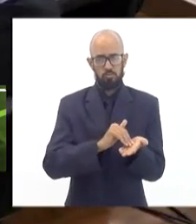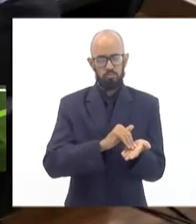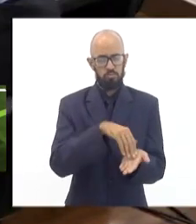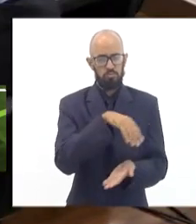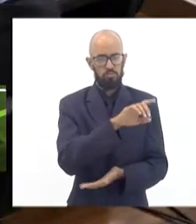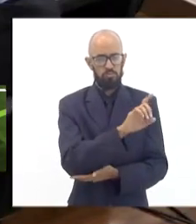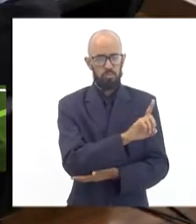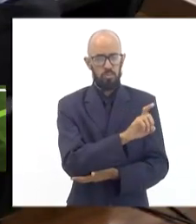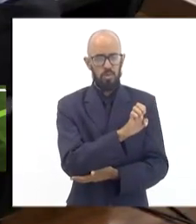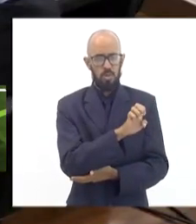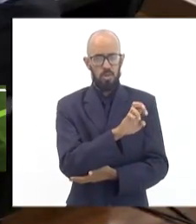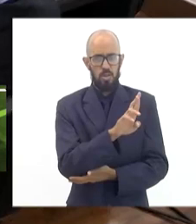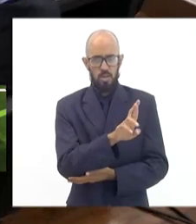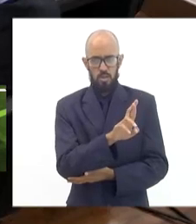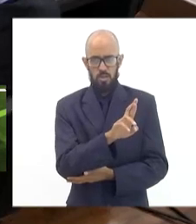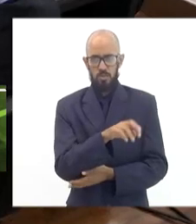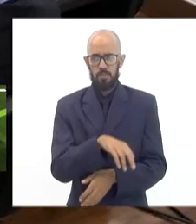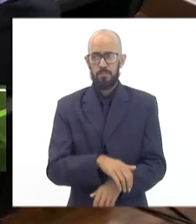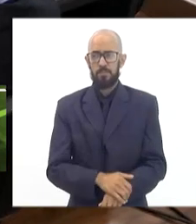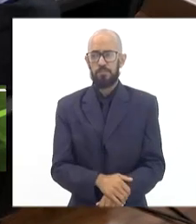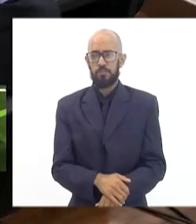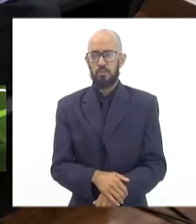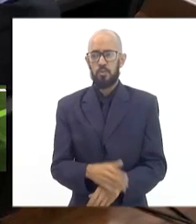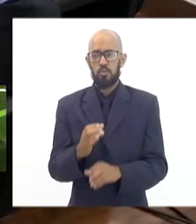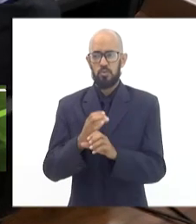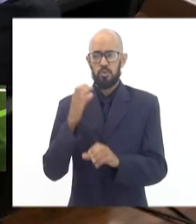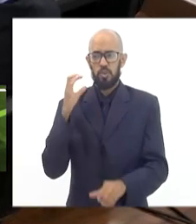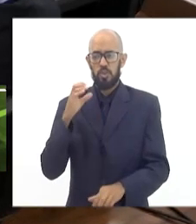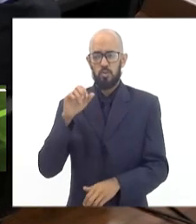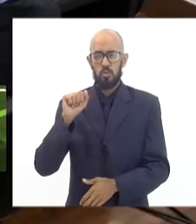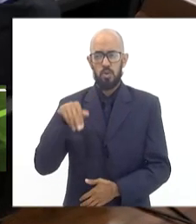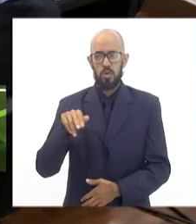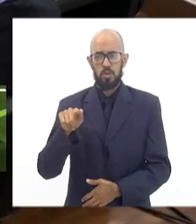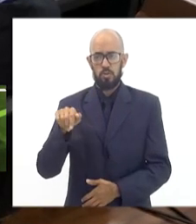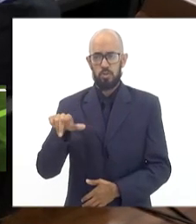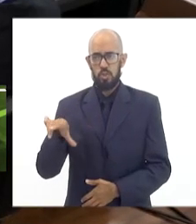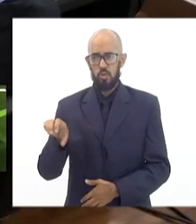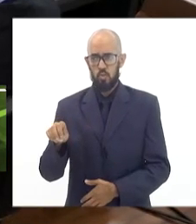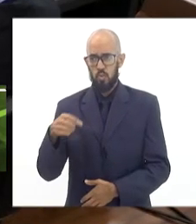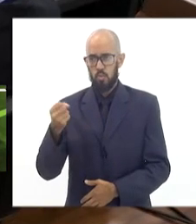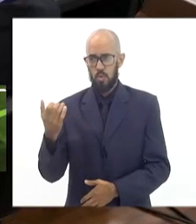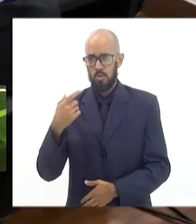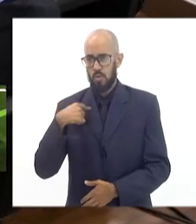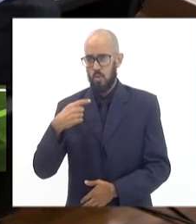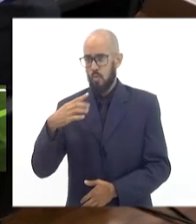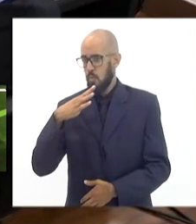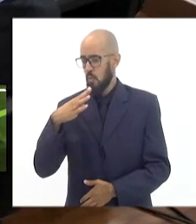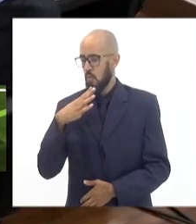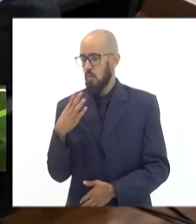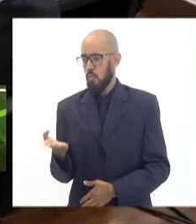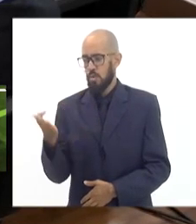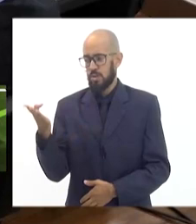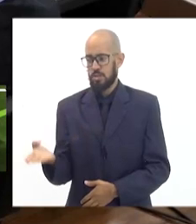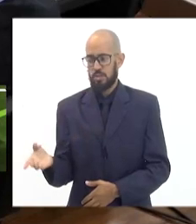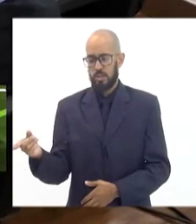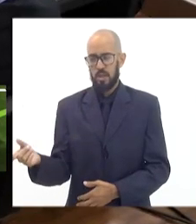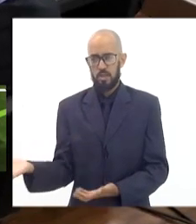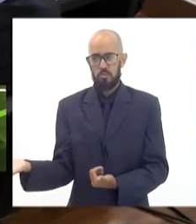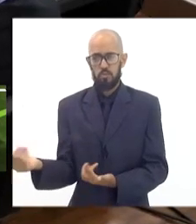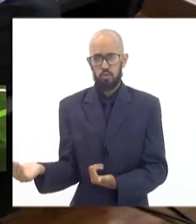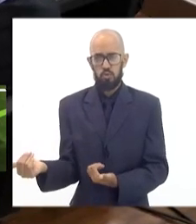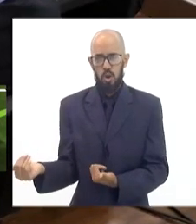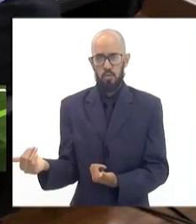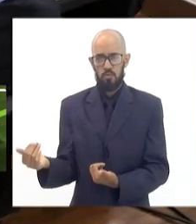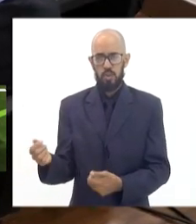rodagem o engenheiro Ângelo que tá aqui quando eu conheci e que ele era jovem